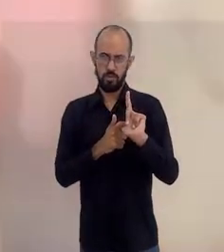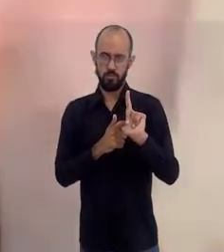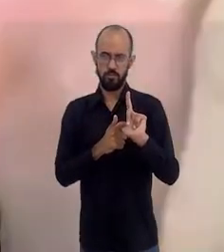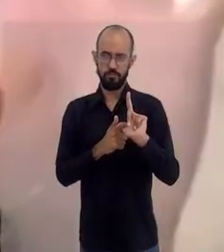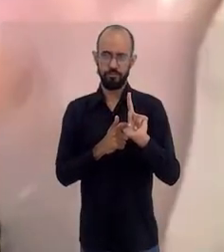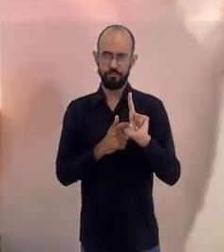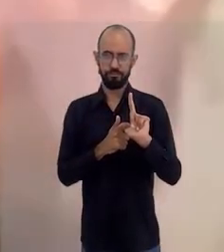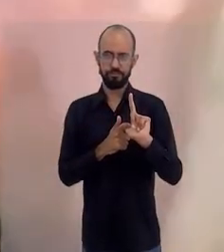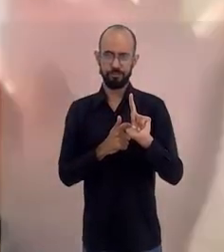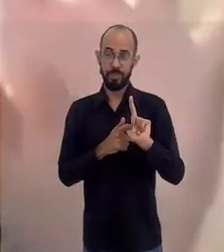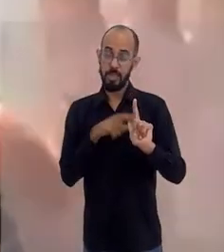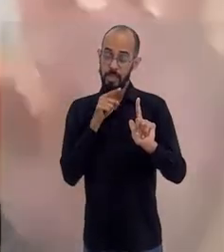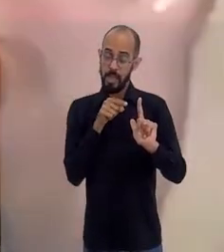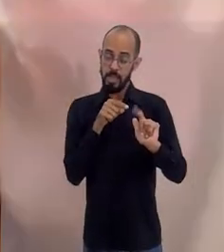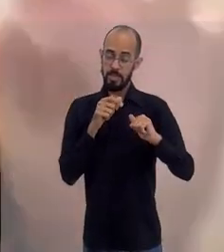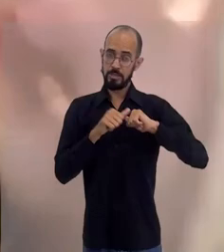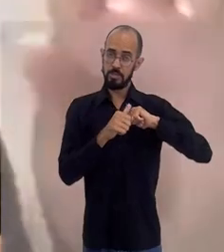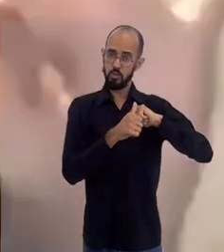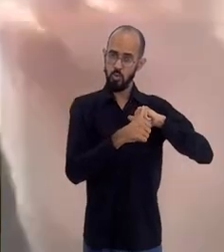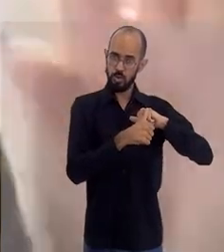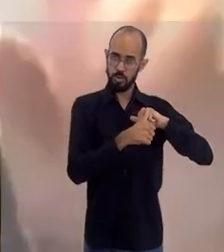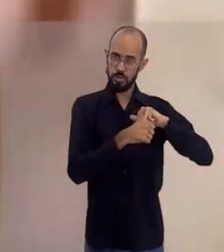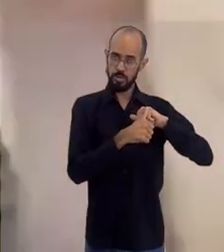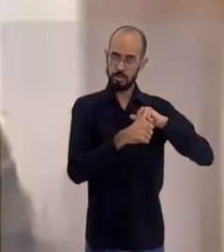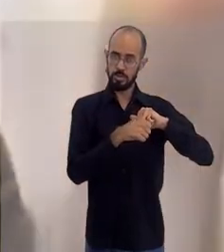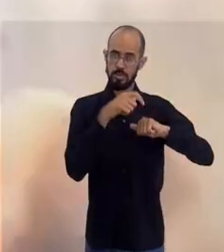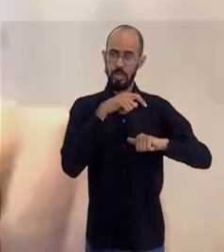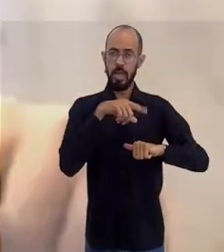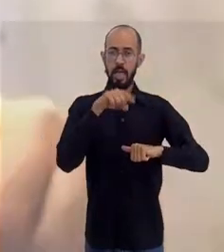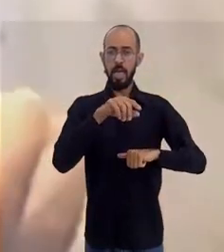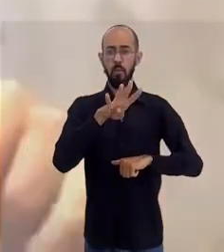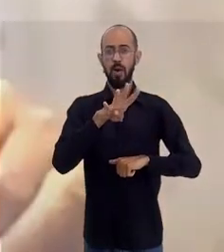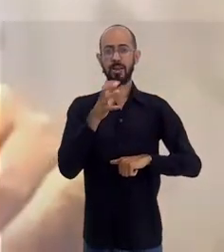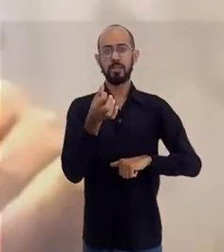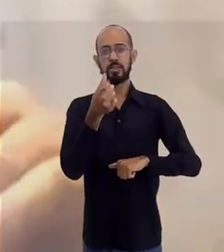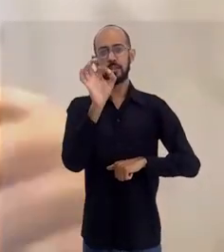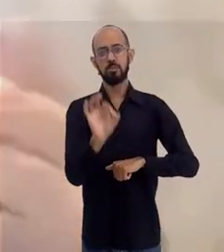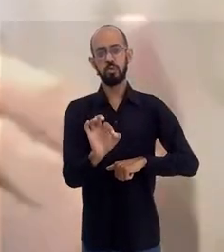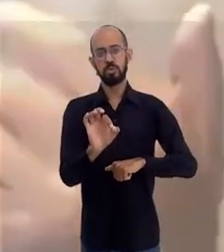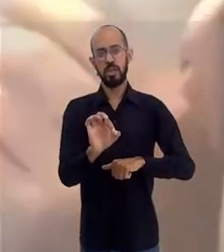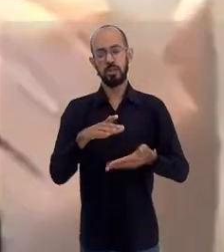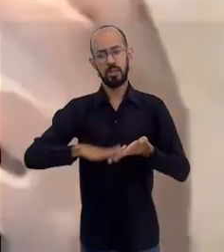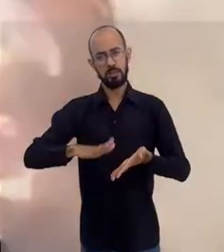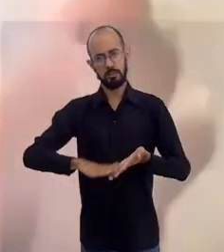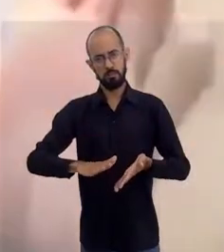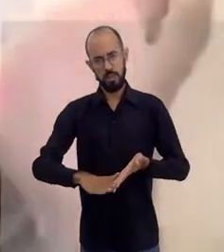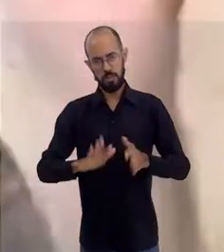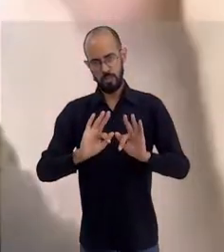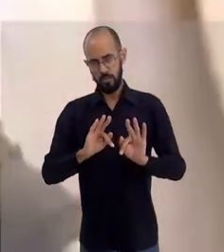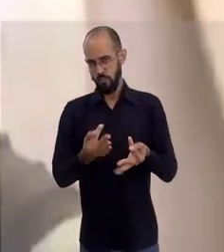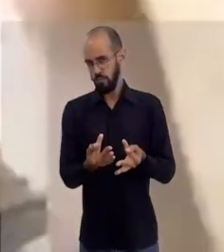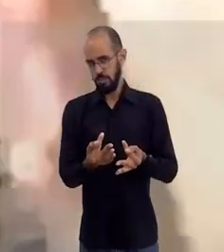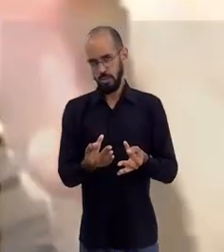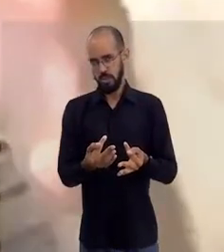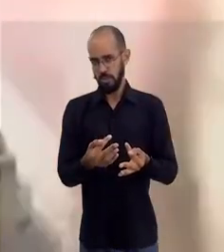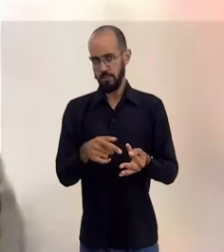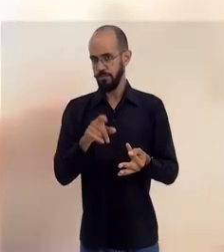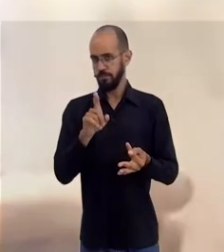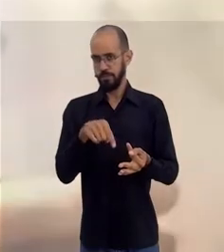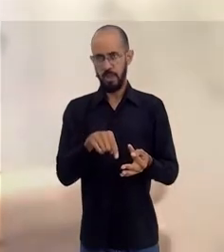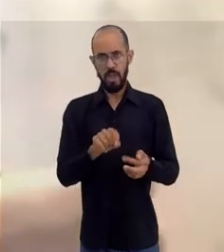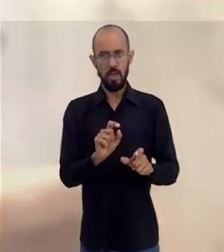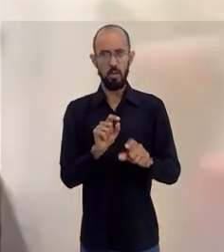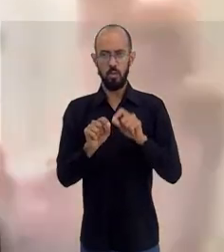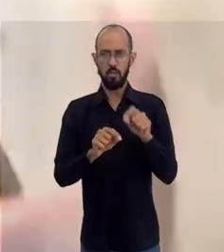né E essas contas comprometem 46 por cento das despesas das famílias então é uma boia